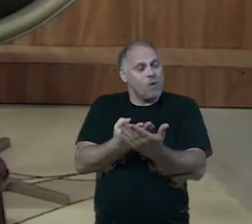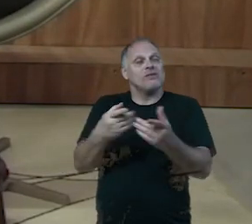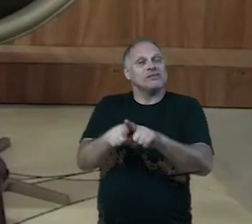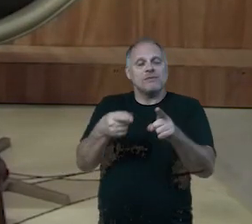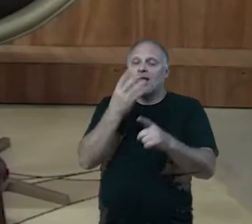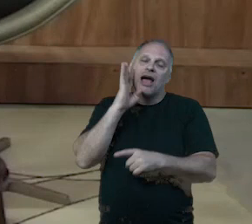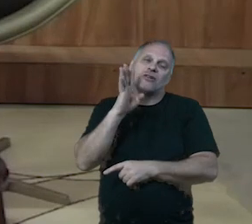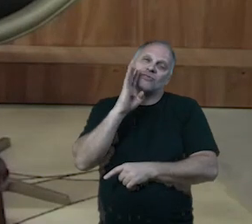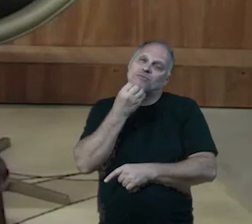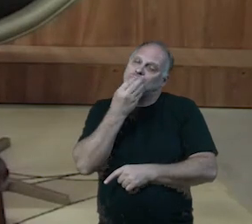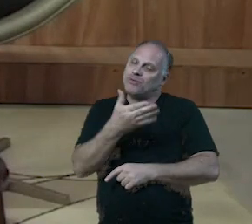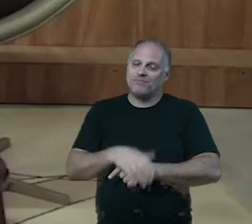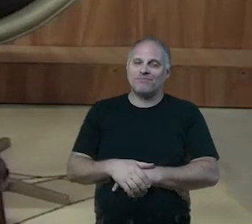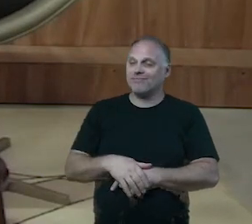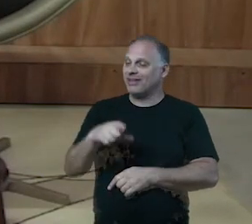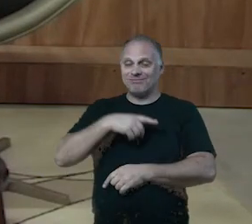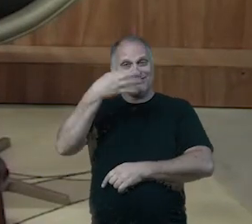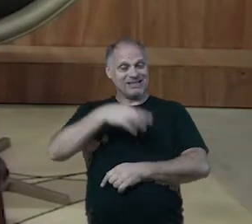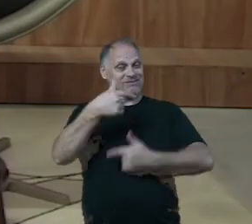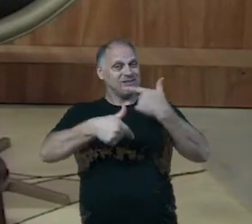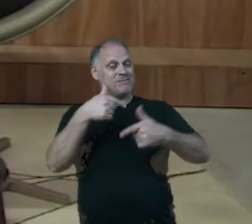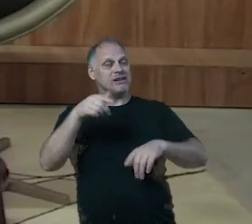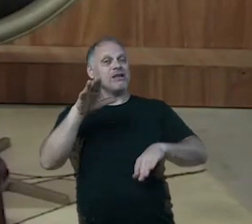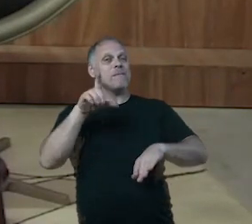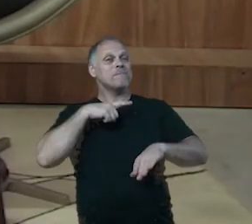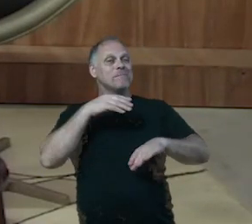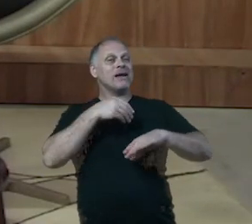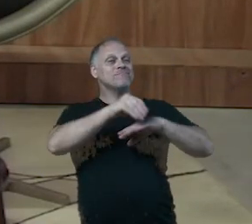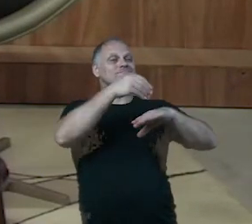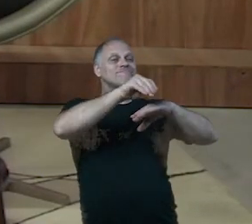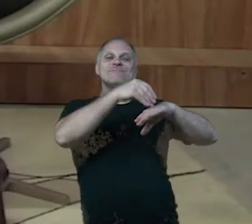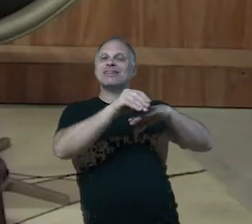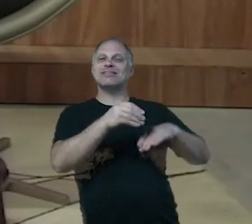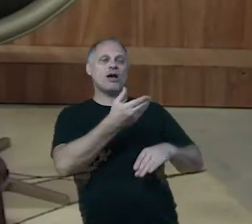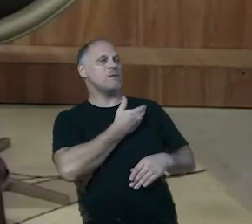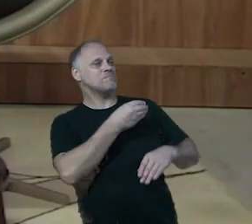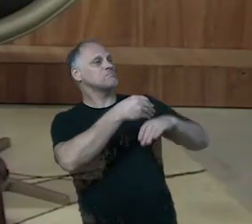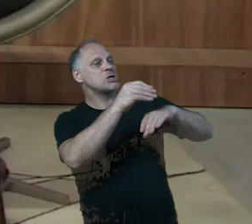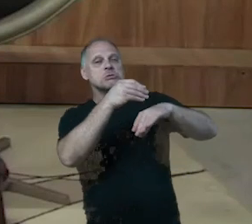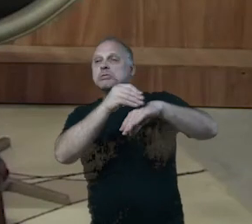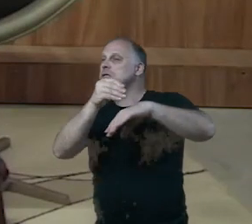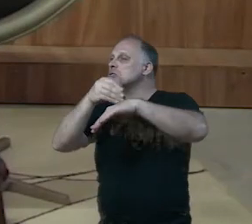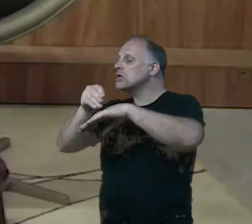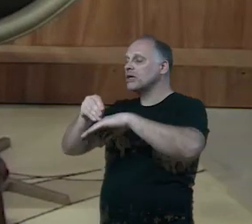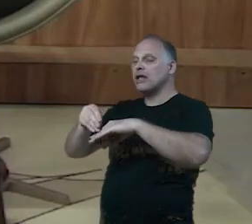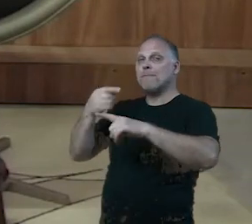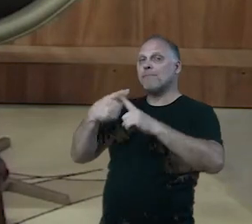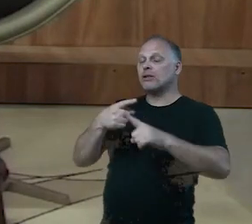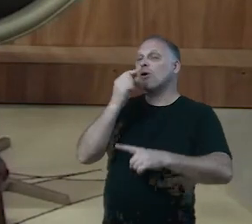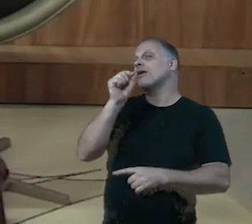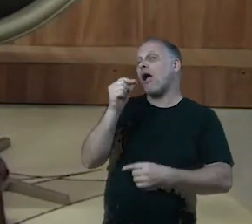bacana. Isso. É, com certeza. Eu acho que é um trabalho que ele vem mais por indicação mesmo, assim. Porque tu tá botando o teu bem mais